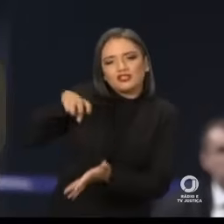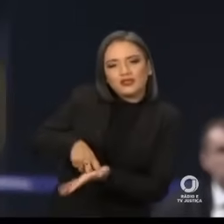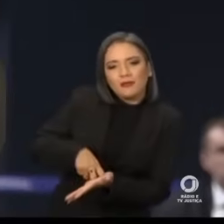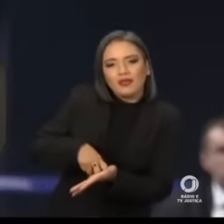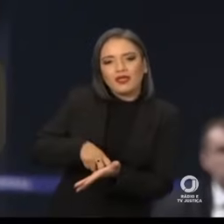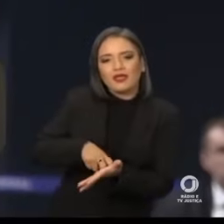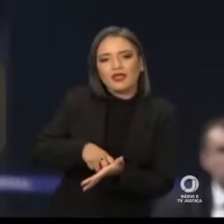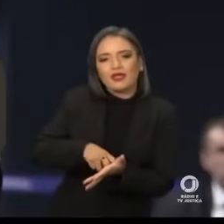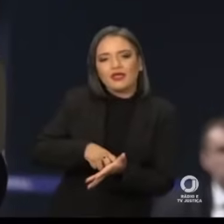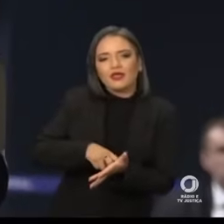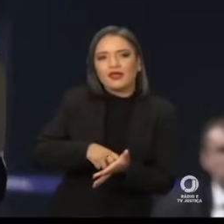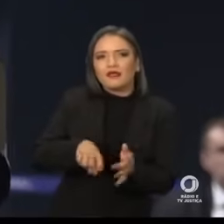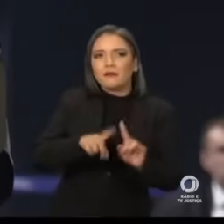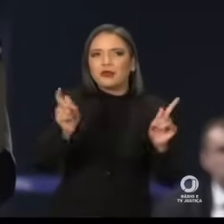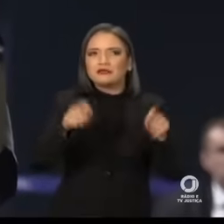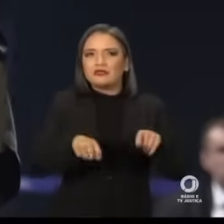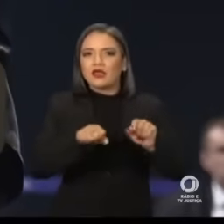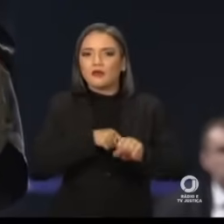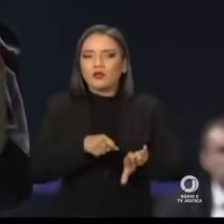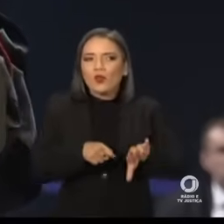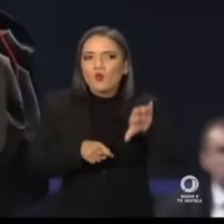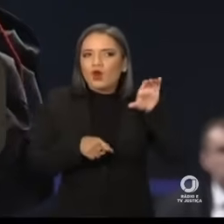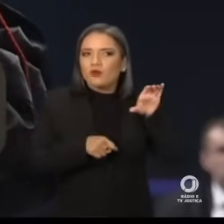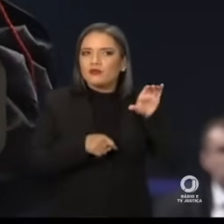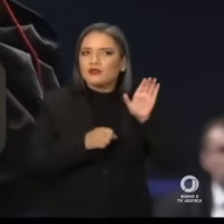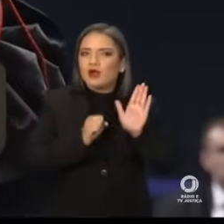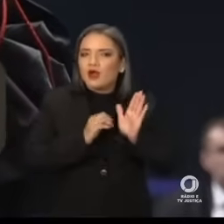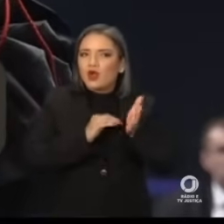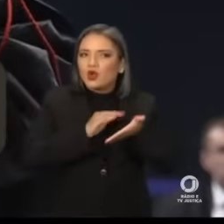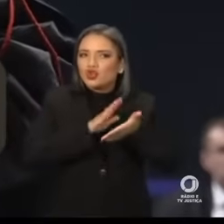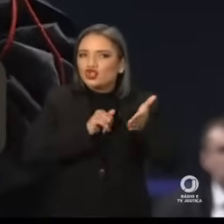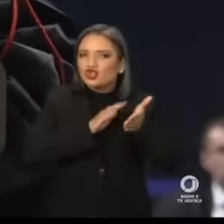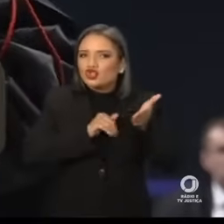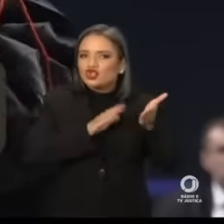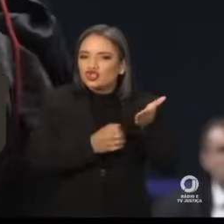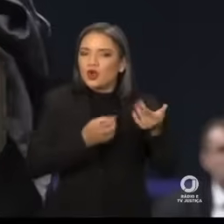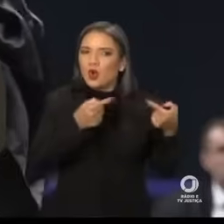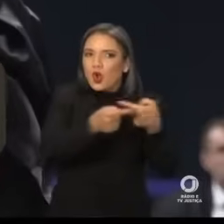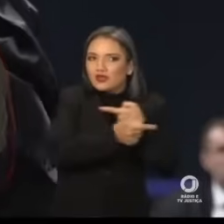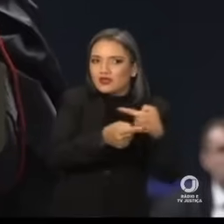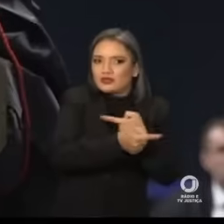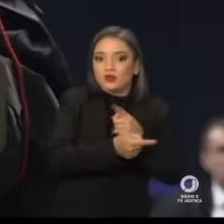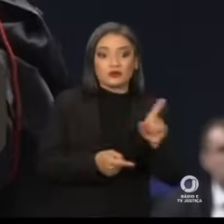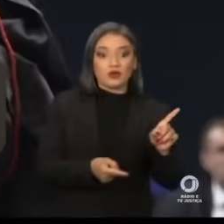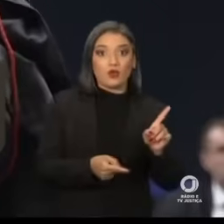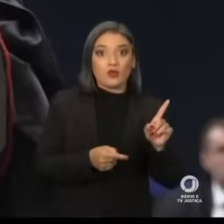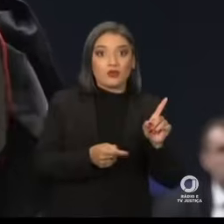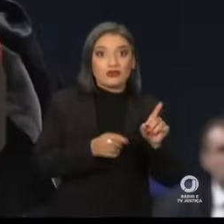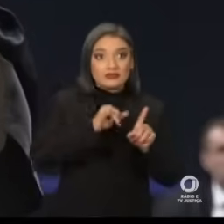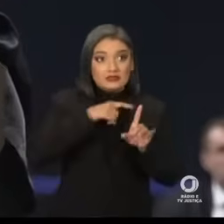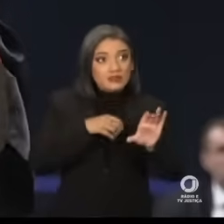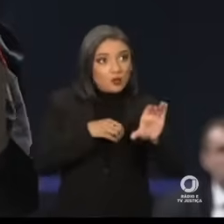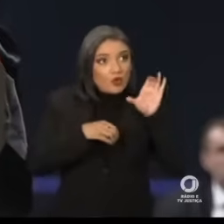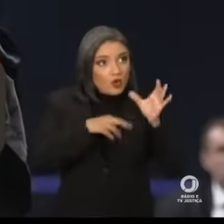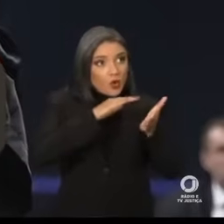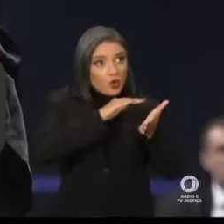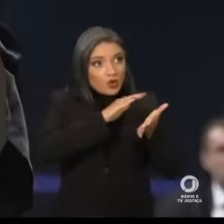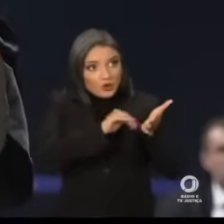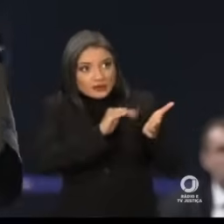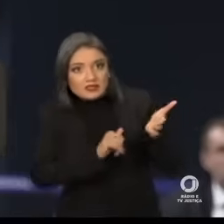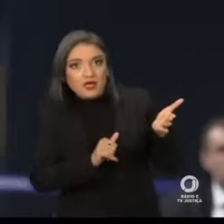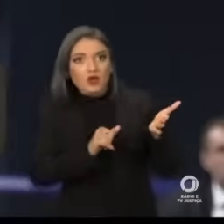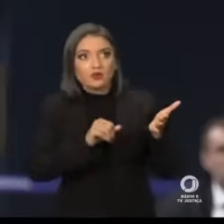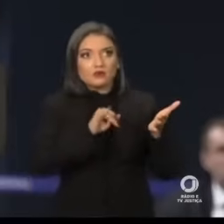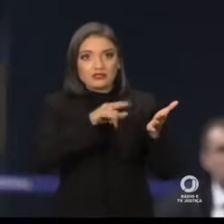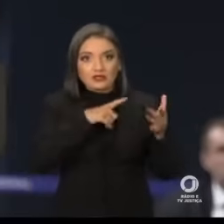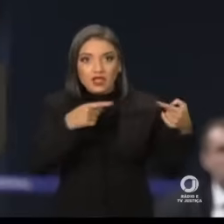ou contradições. Omissão ou contradição é algo que deve anular a colaboração. Ela